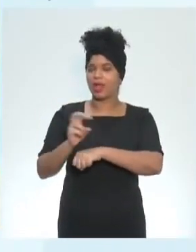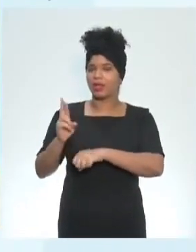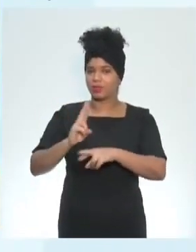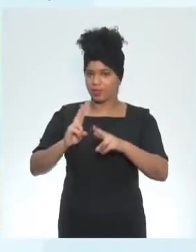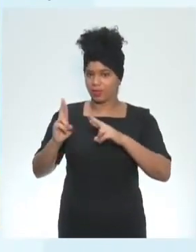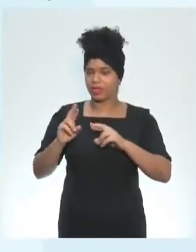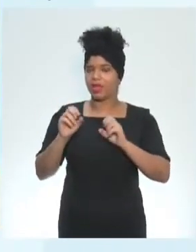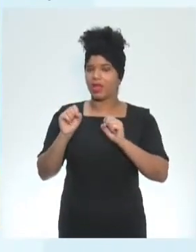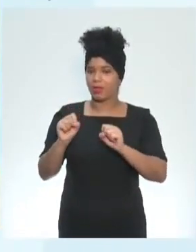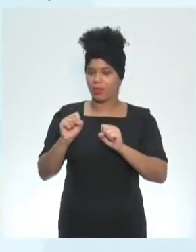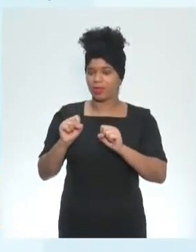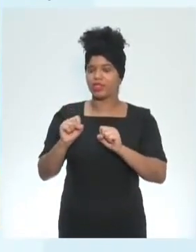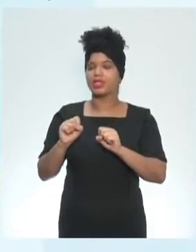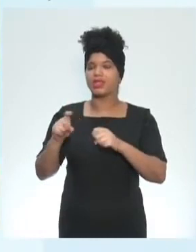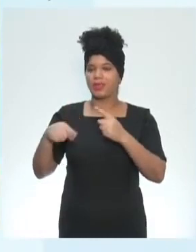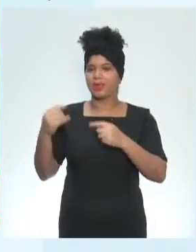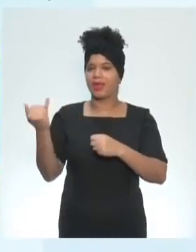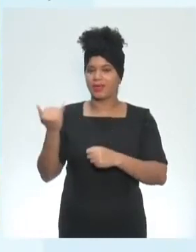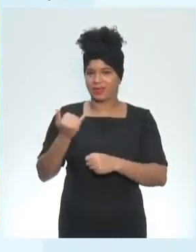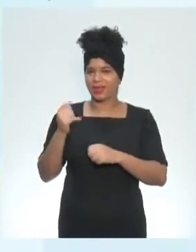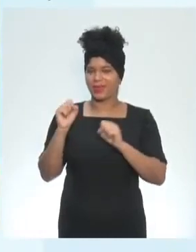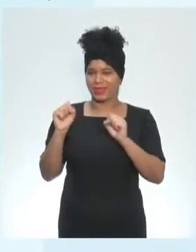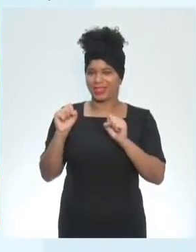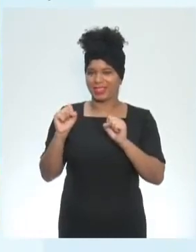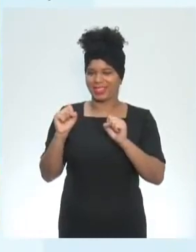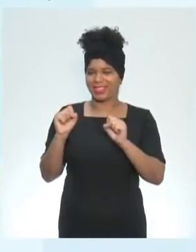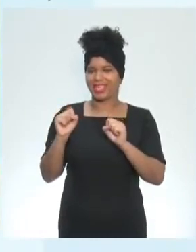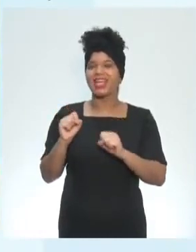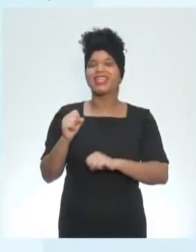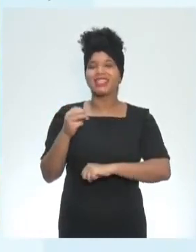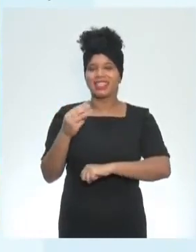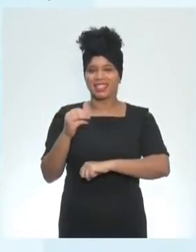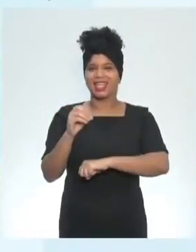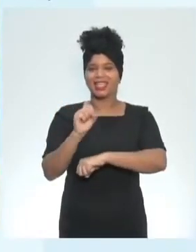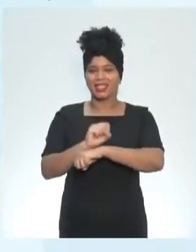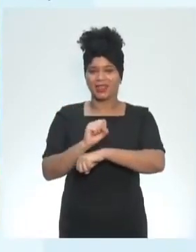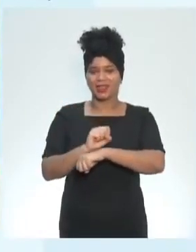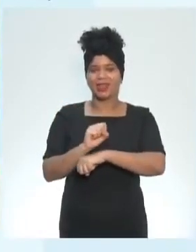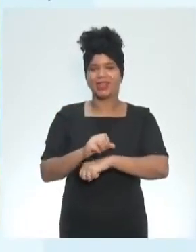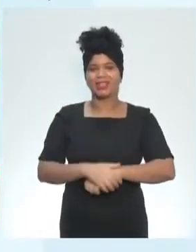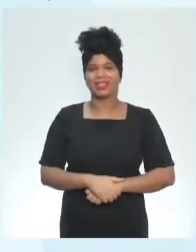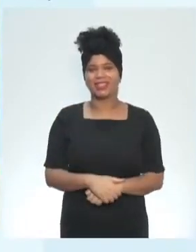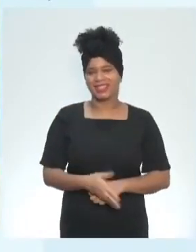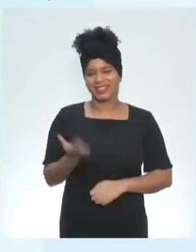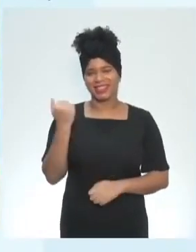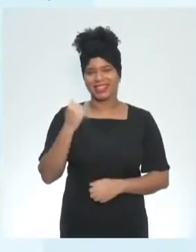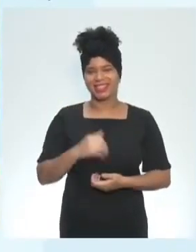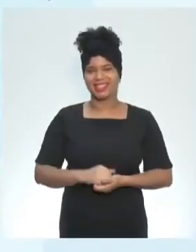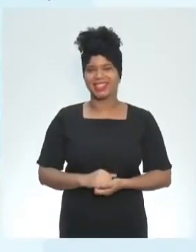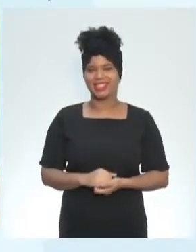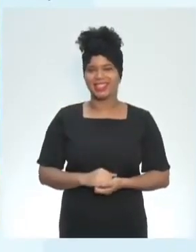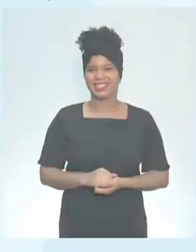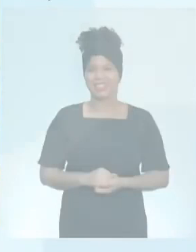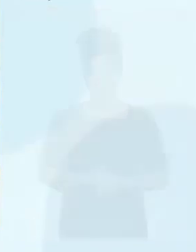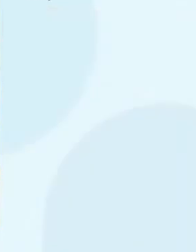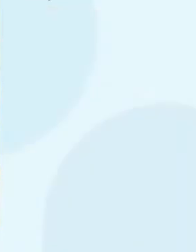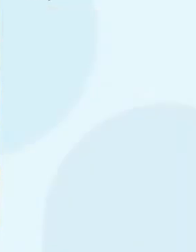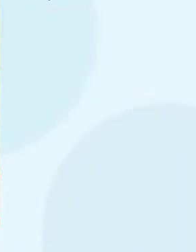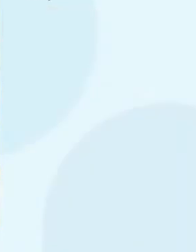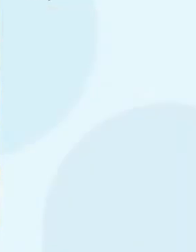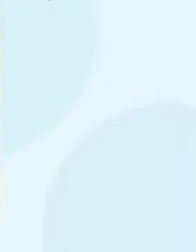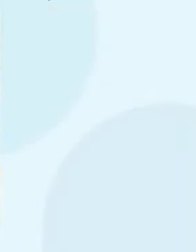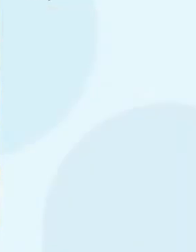respondam a Fernanda vai passar para mim daqui a pouquinho polícia grandes a fã Se divirta lá em 30 segundos gol E aí